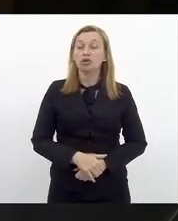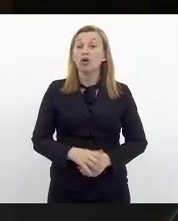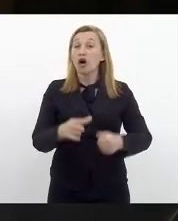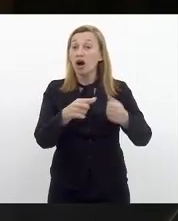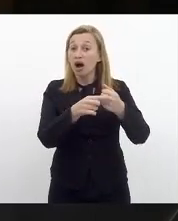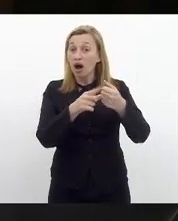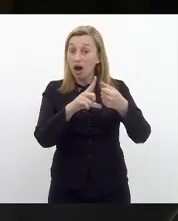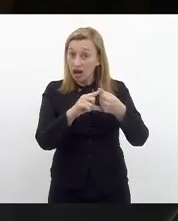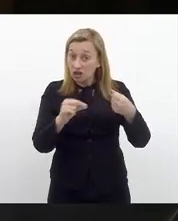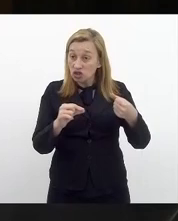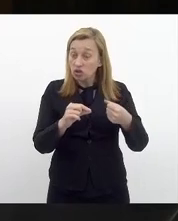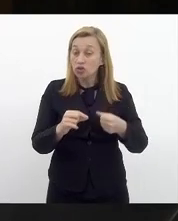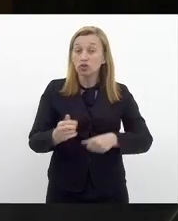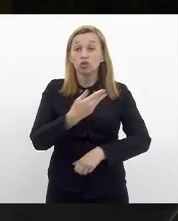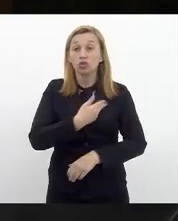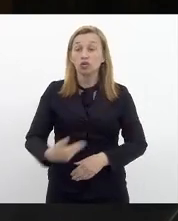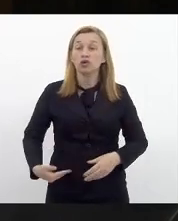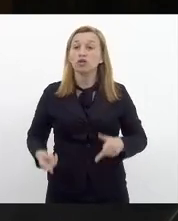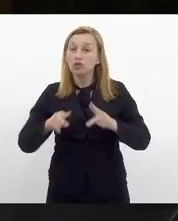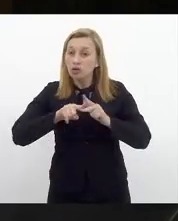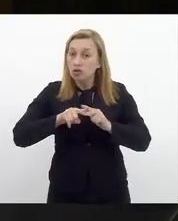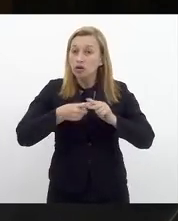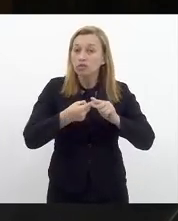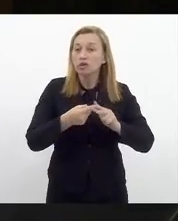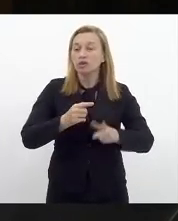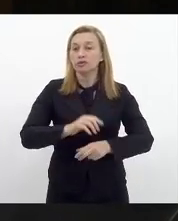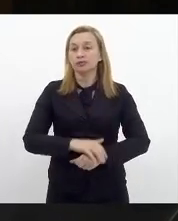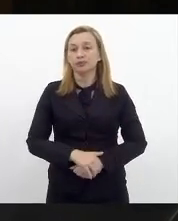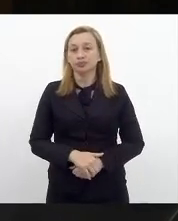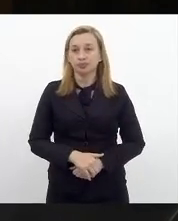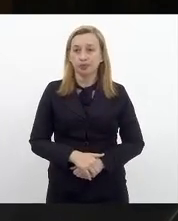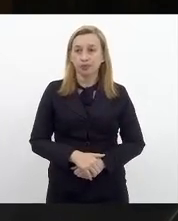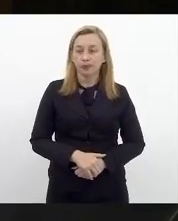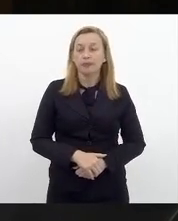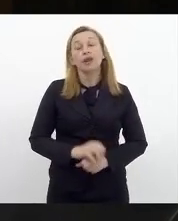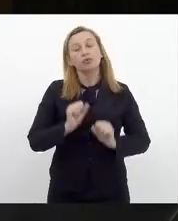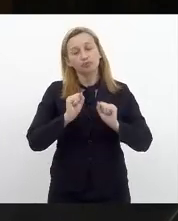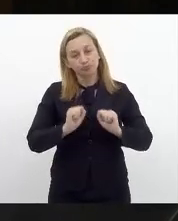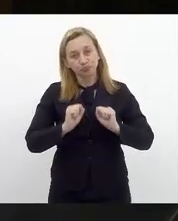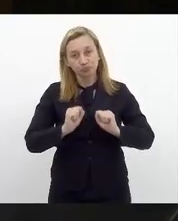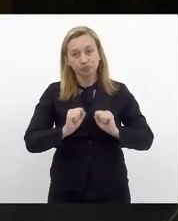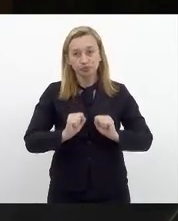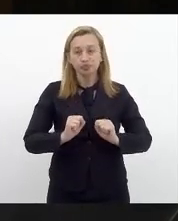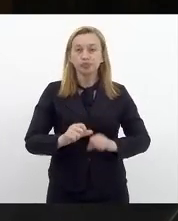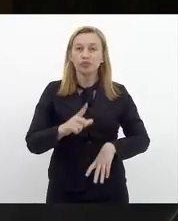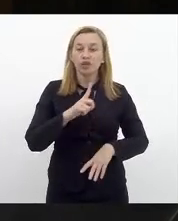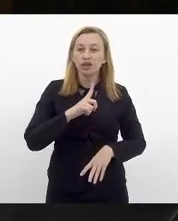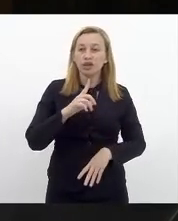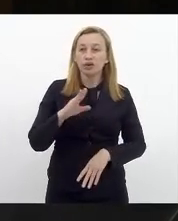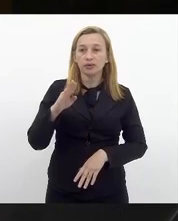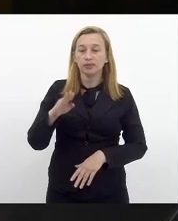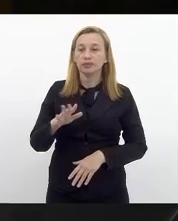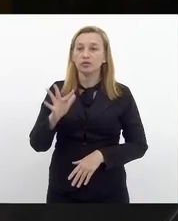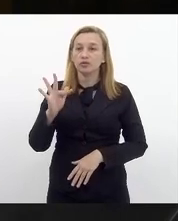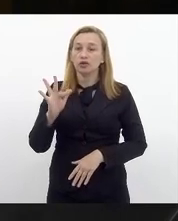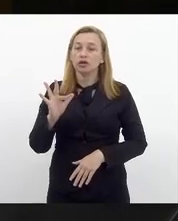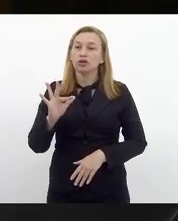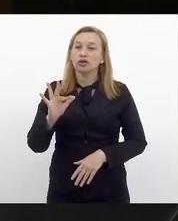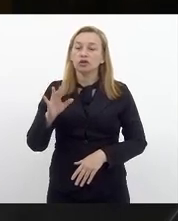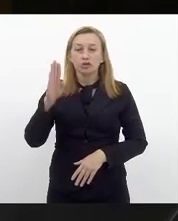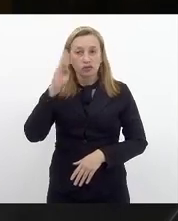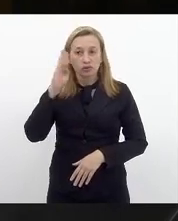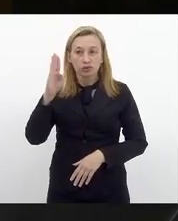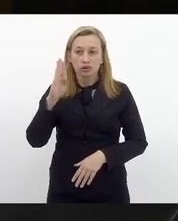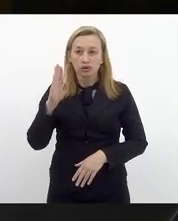artigo que o governador regulamentárias para ele poder ter um fundamento de